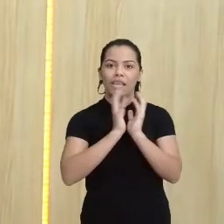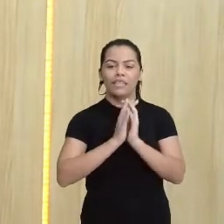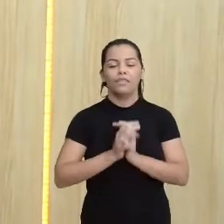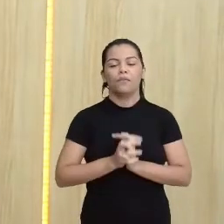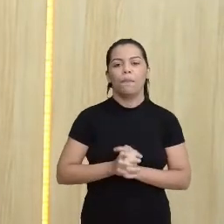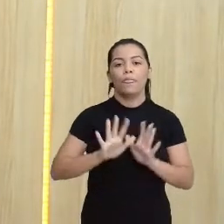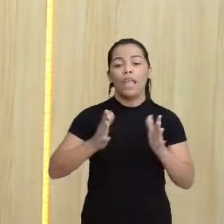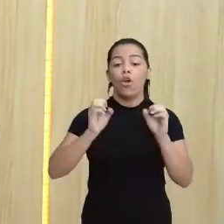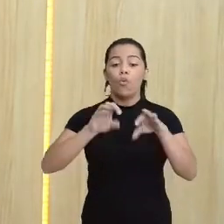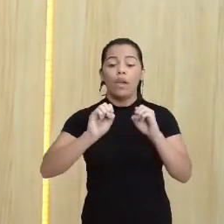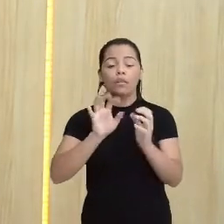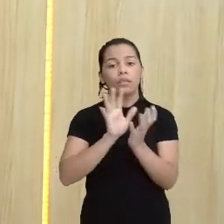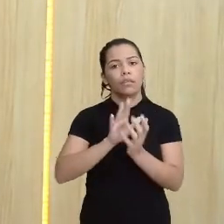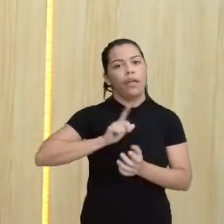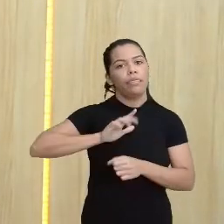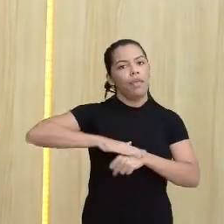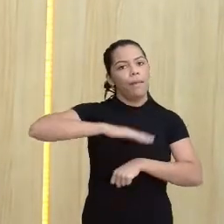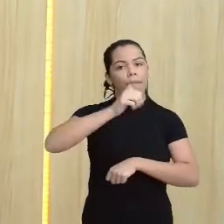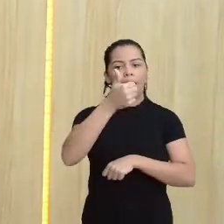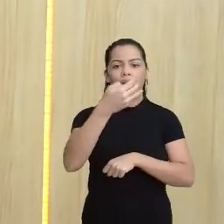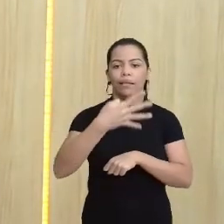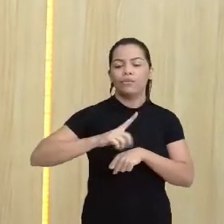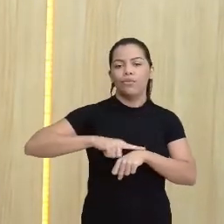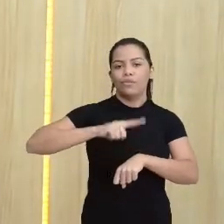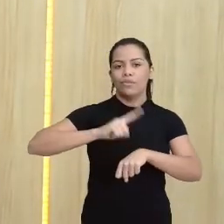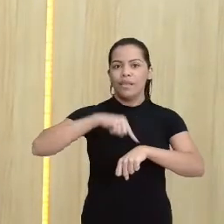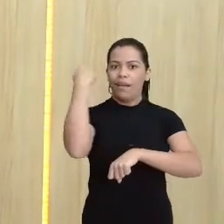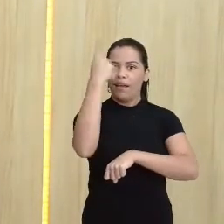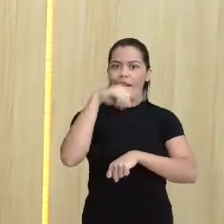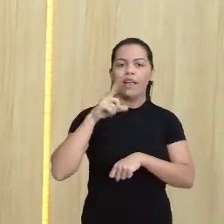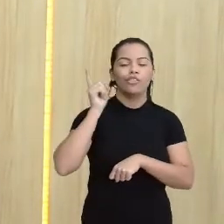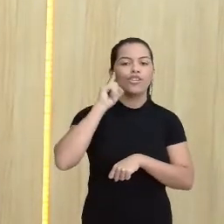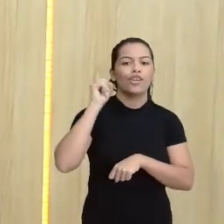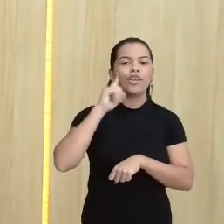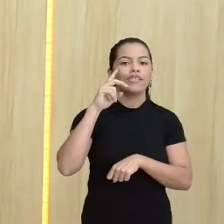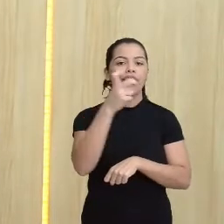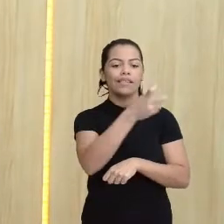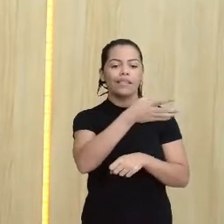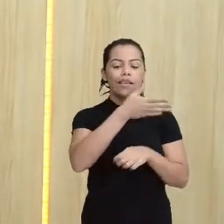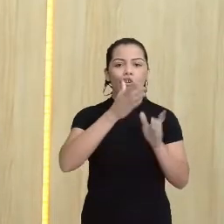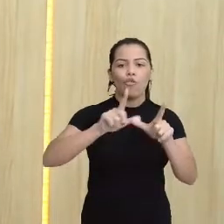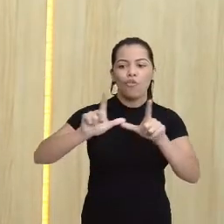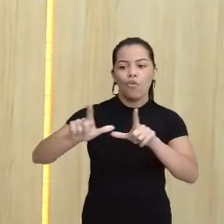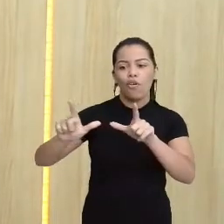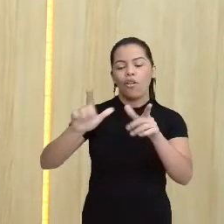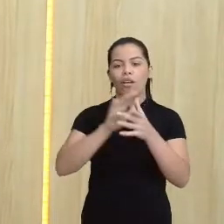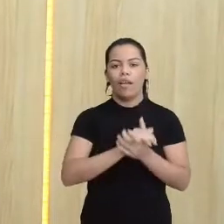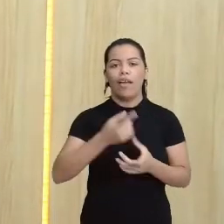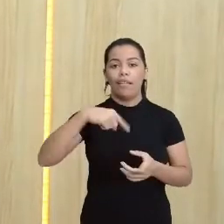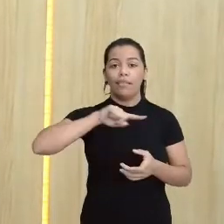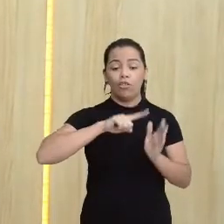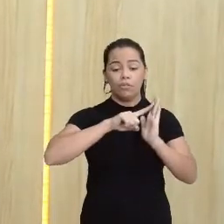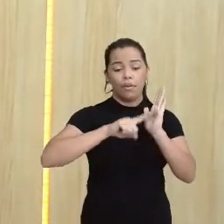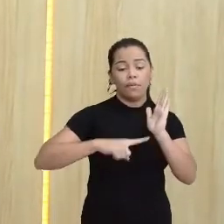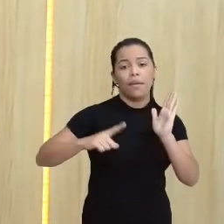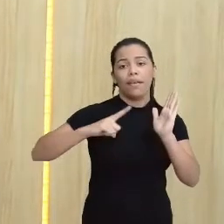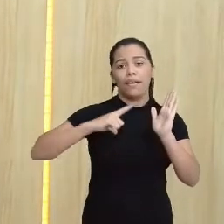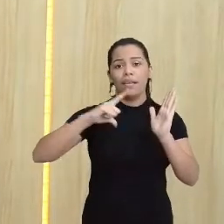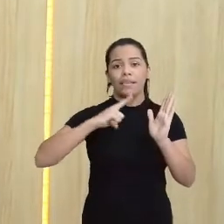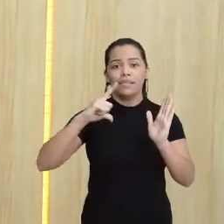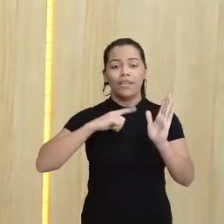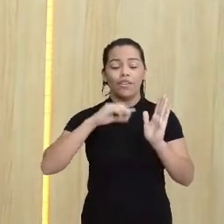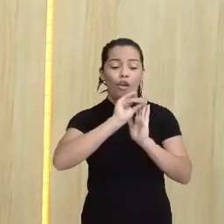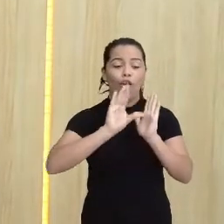Educa Recife tem mais de 14 horas de exibição todos os dias em 5 canais digitais. E na nossa programação, contamos com